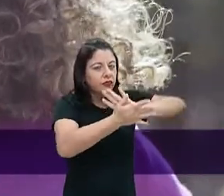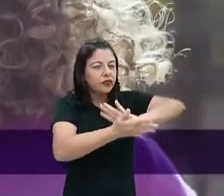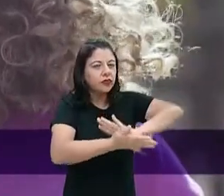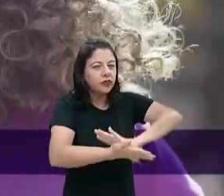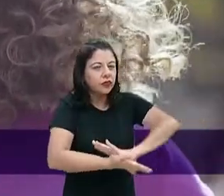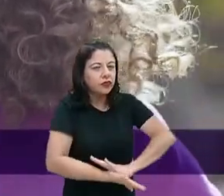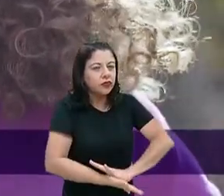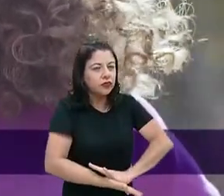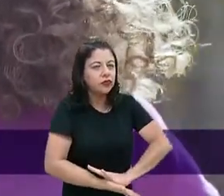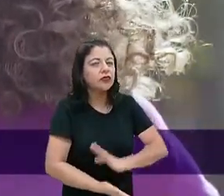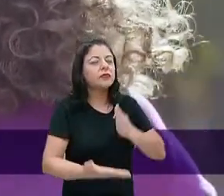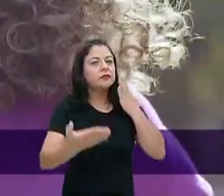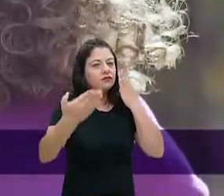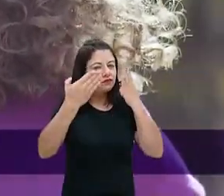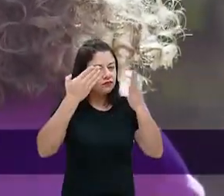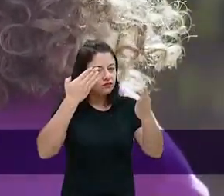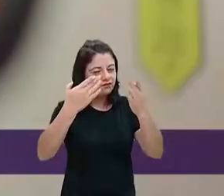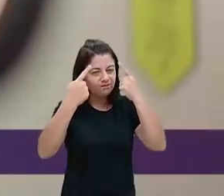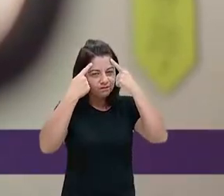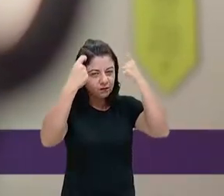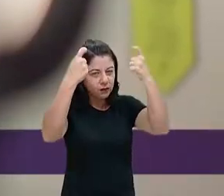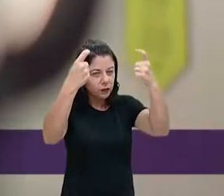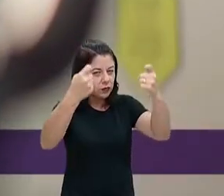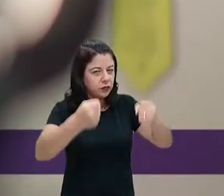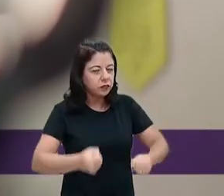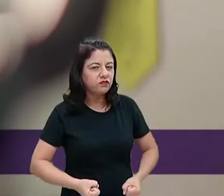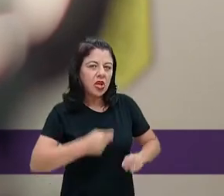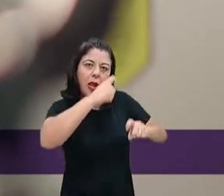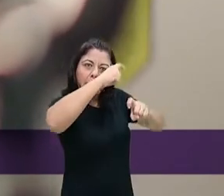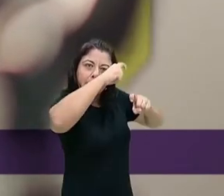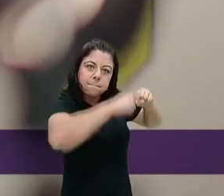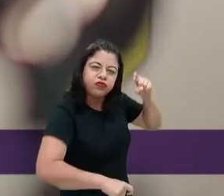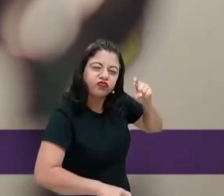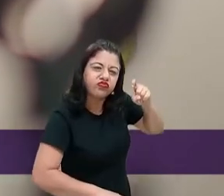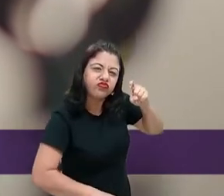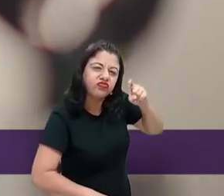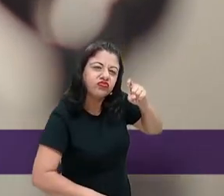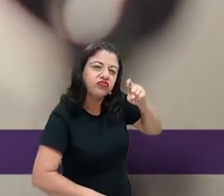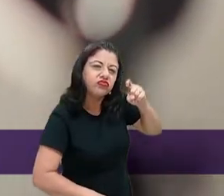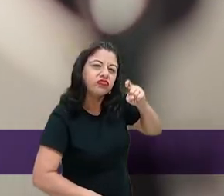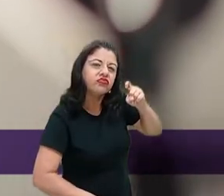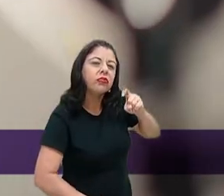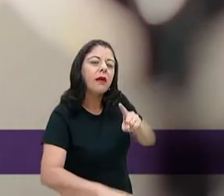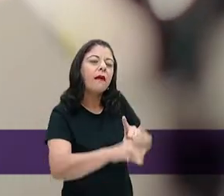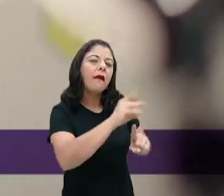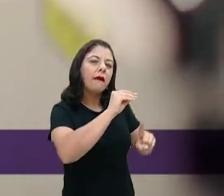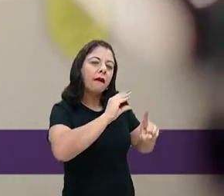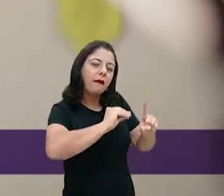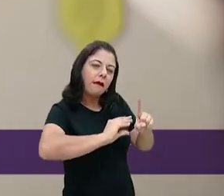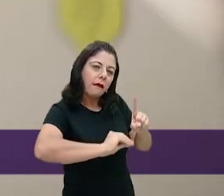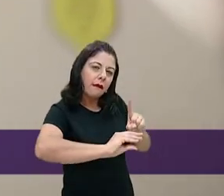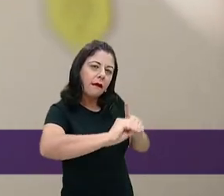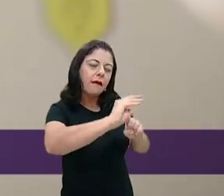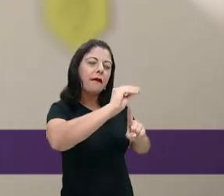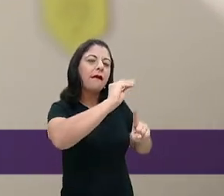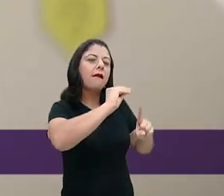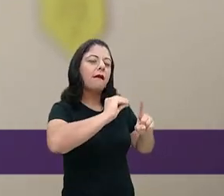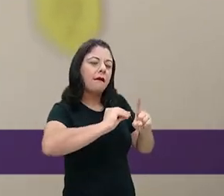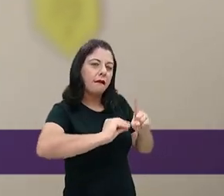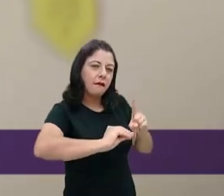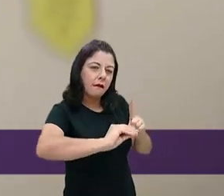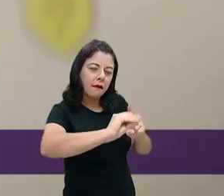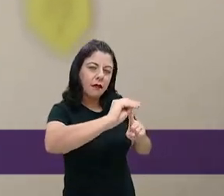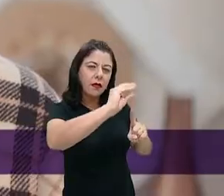humilha, isso é violência psicológica. Se ele força o sexo contra a sua vontade, você está sendo vítima de